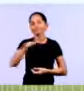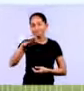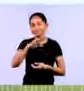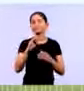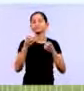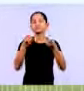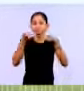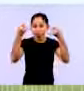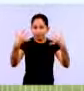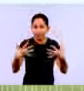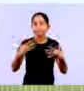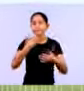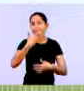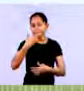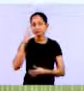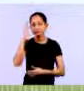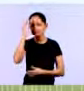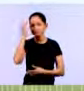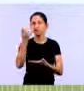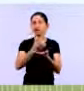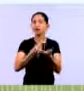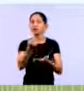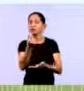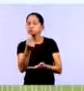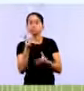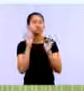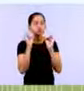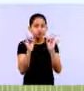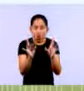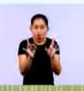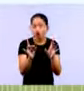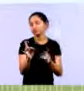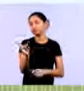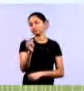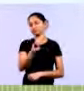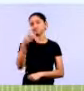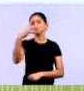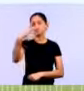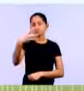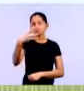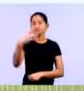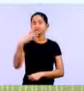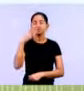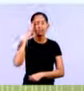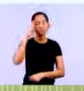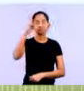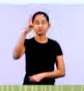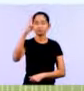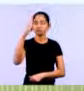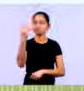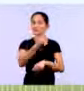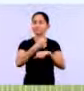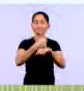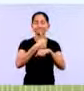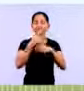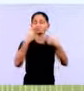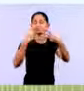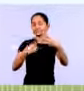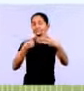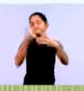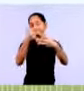tributos para arrecadar recursos. Mas não é só para arrecadar. Nós temos três funções principais dos tributos no